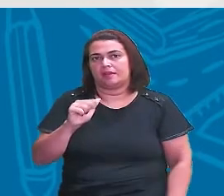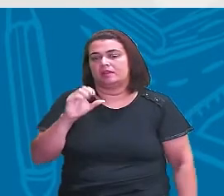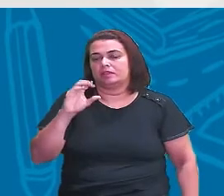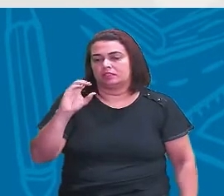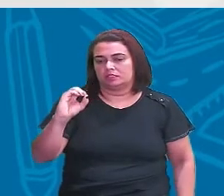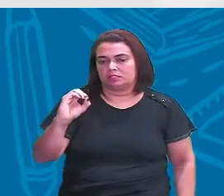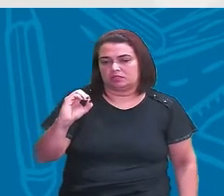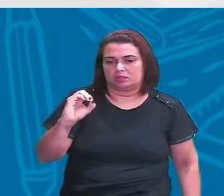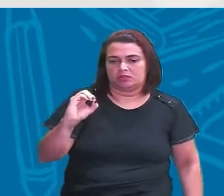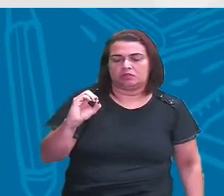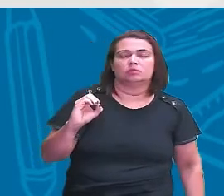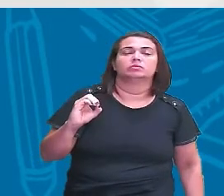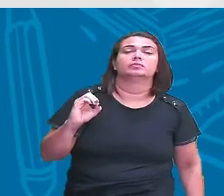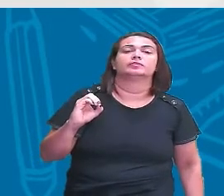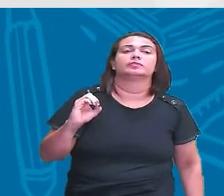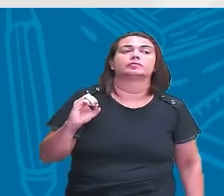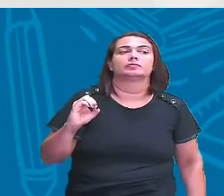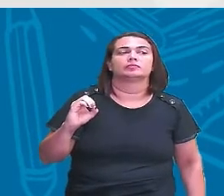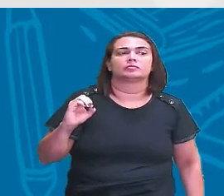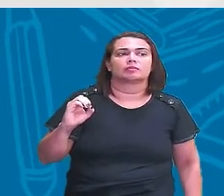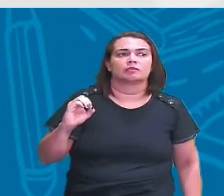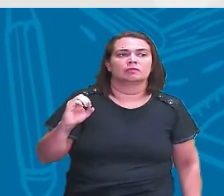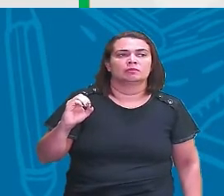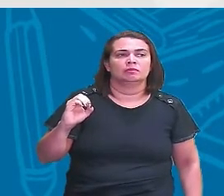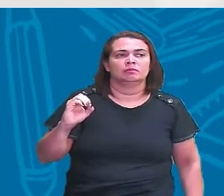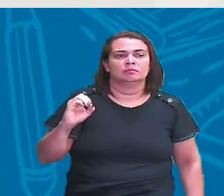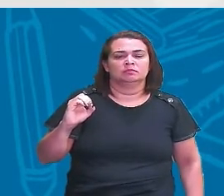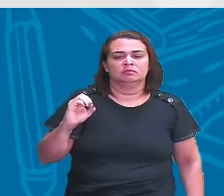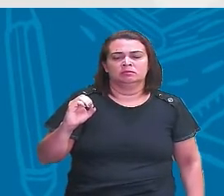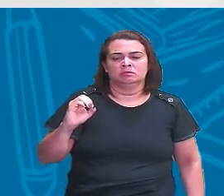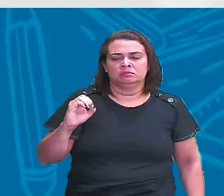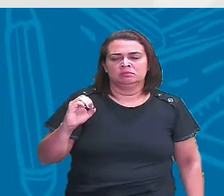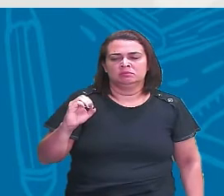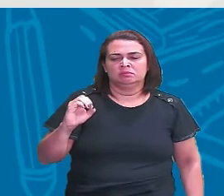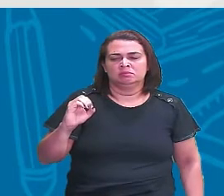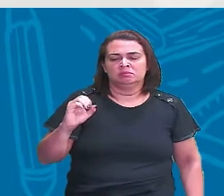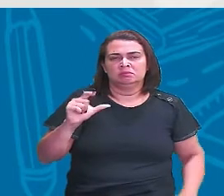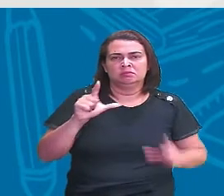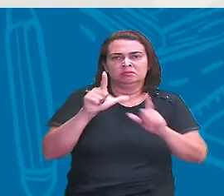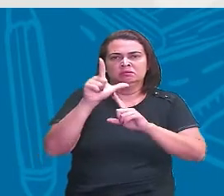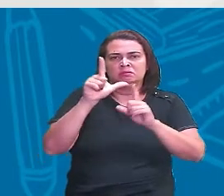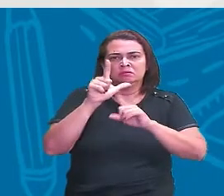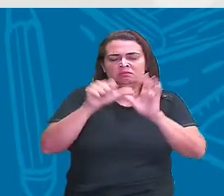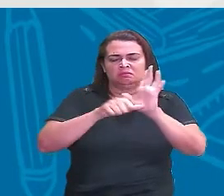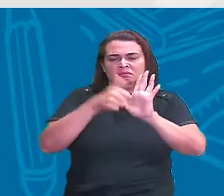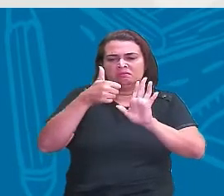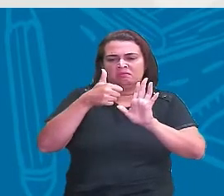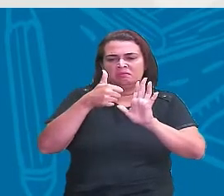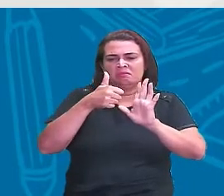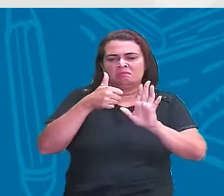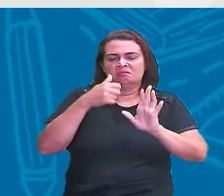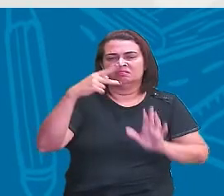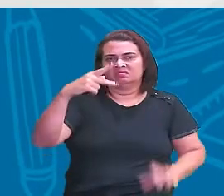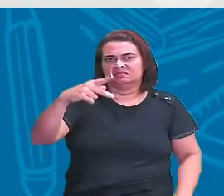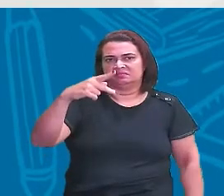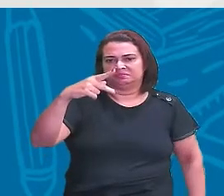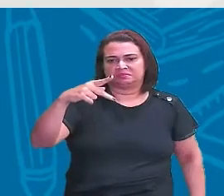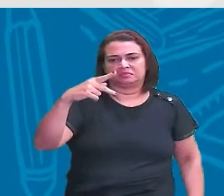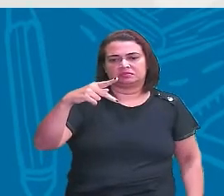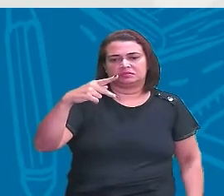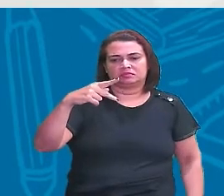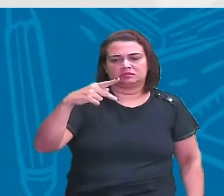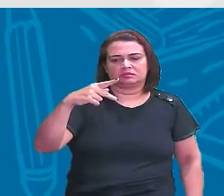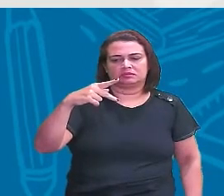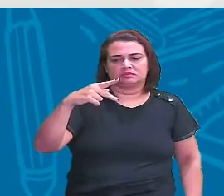e o O, né? E a primeira letrinha é a letrinha